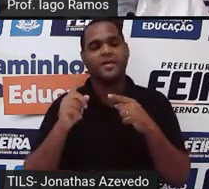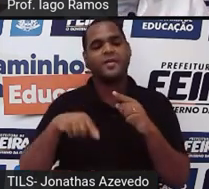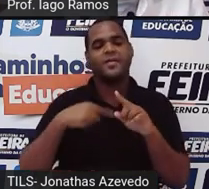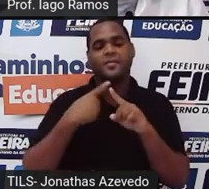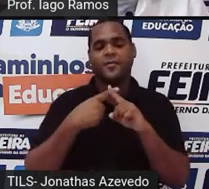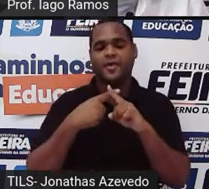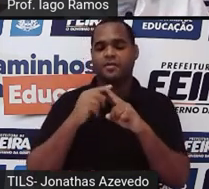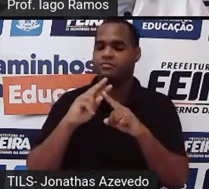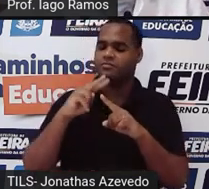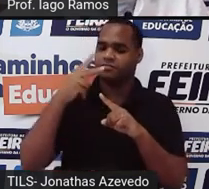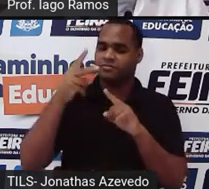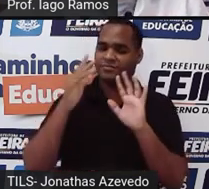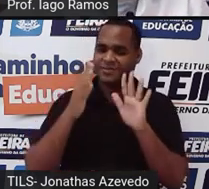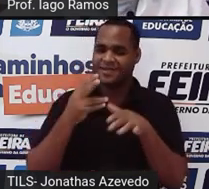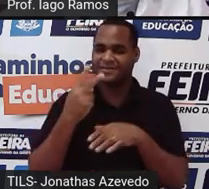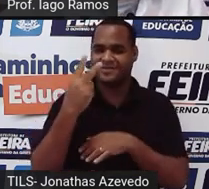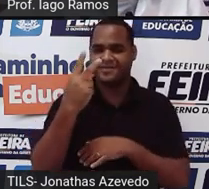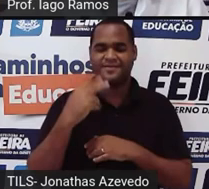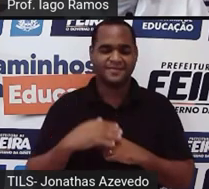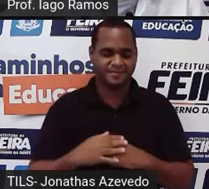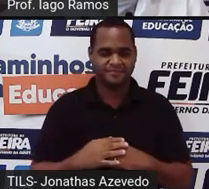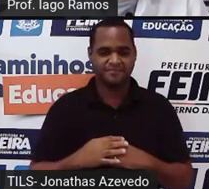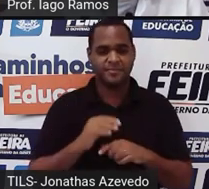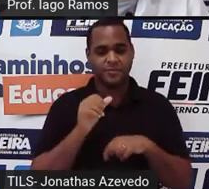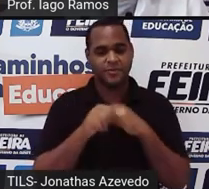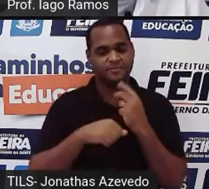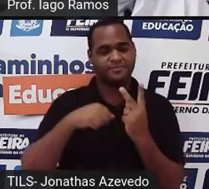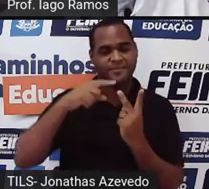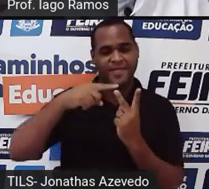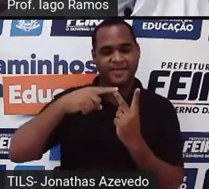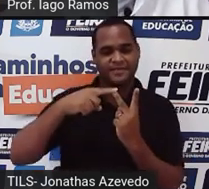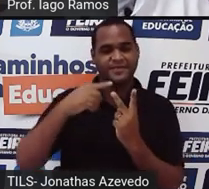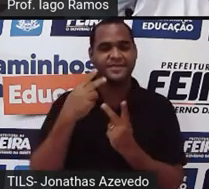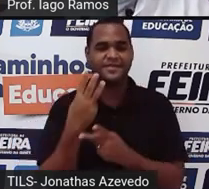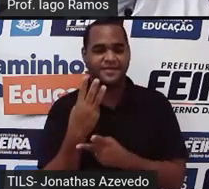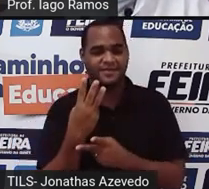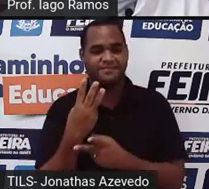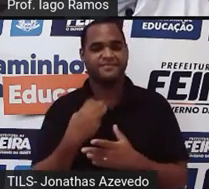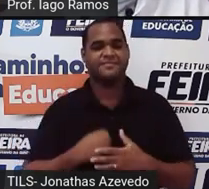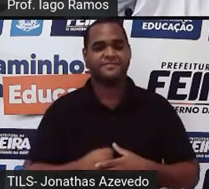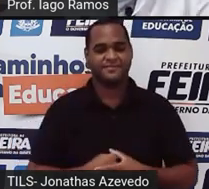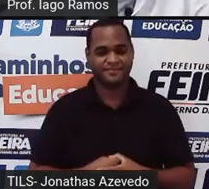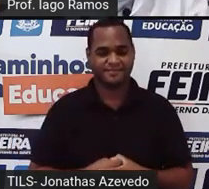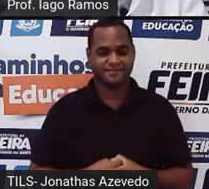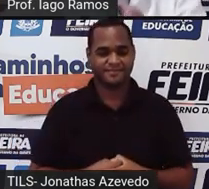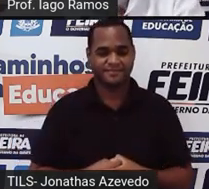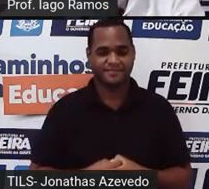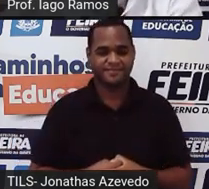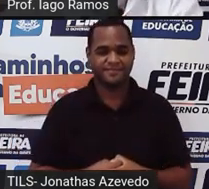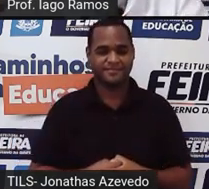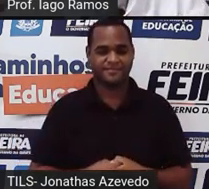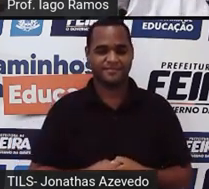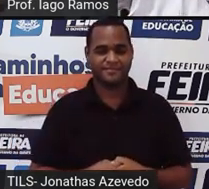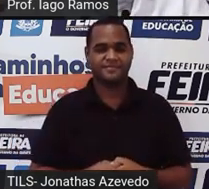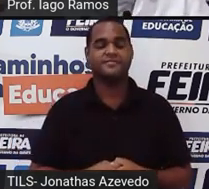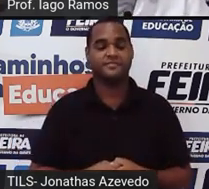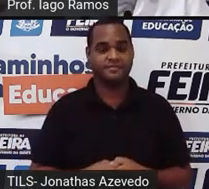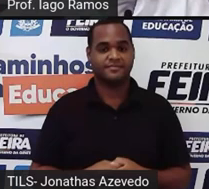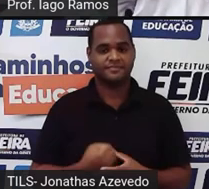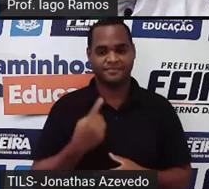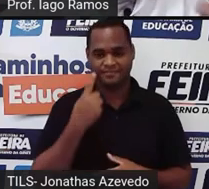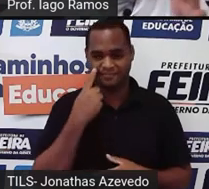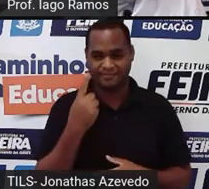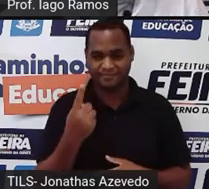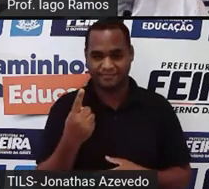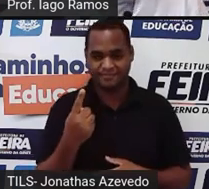ao quadrado, elevado a 2. E do outro lado, a gente ficou com 3 raiz de 3, tá bom? Raiz quadrada de 3. Então, veja,